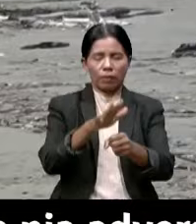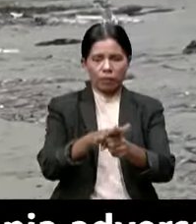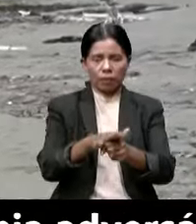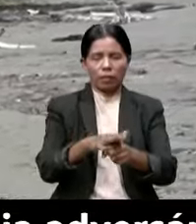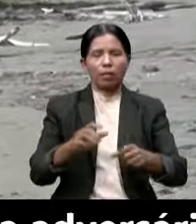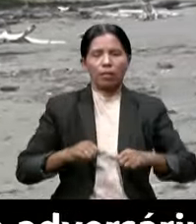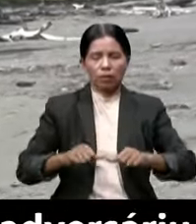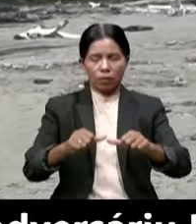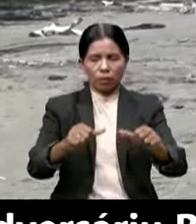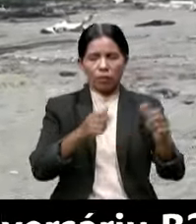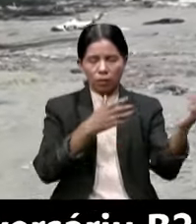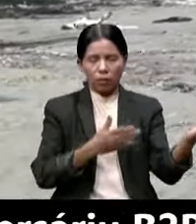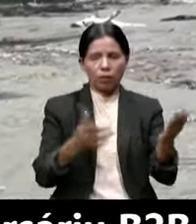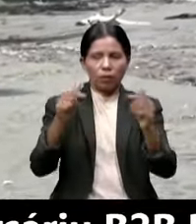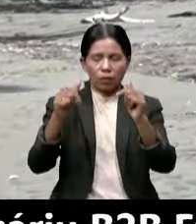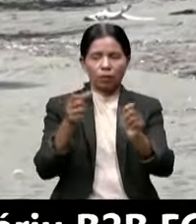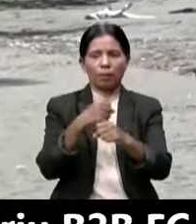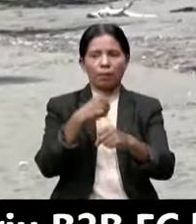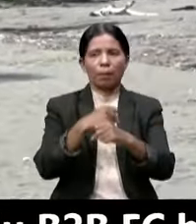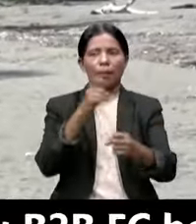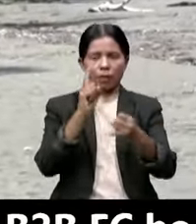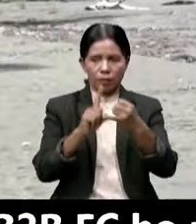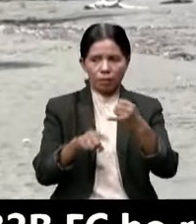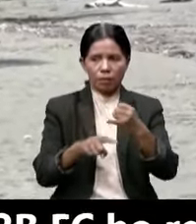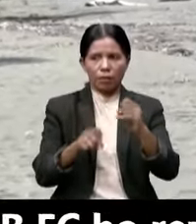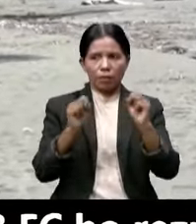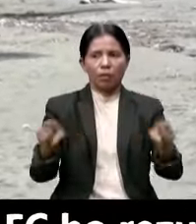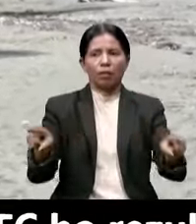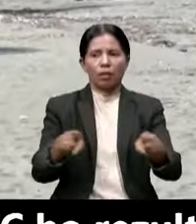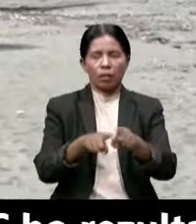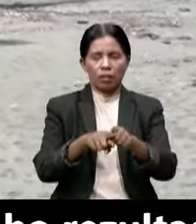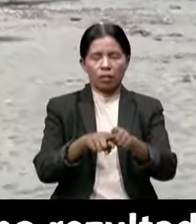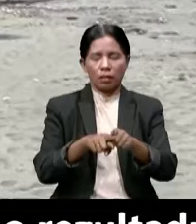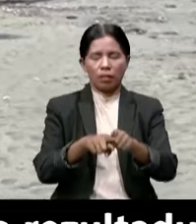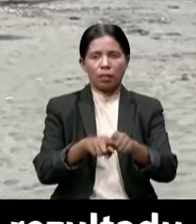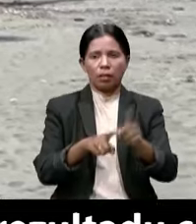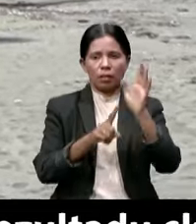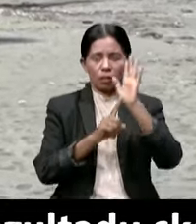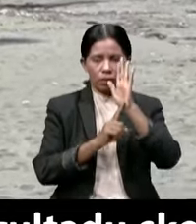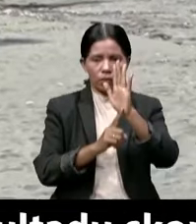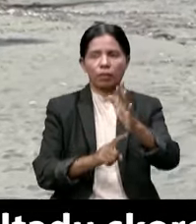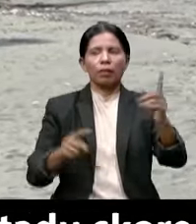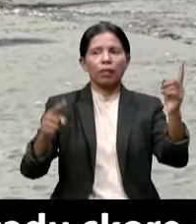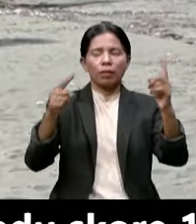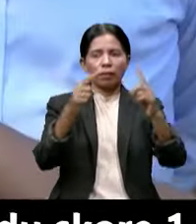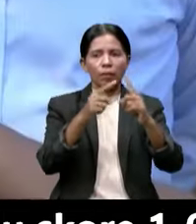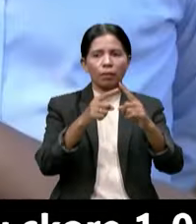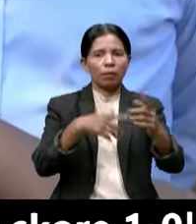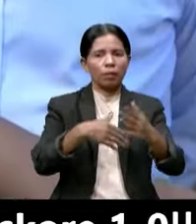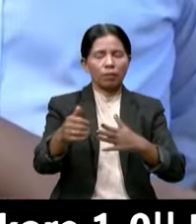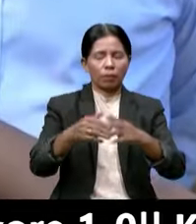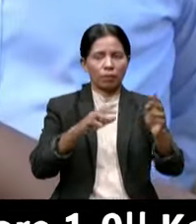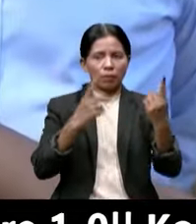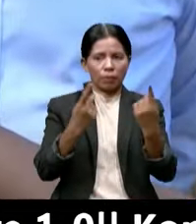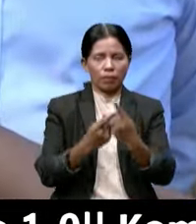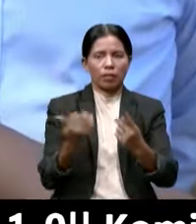continua duru ida ne odi ikus mai bele saya nesa pontu ida referencia ba qualquer companhia